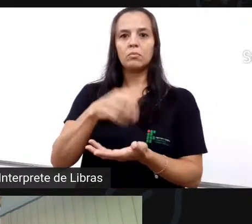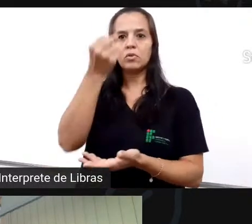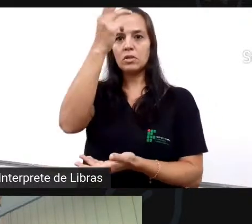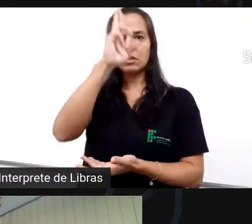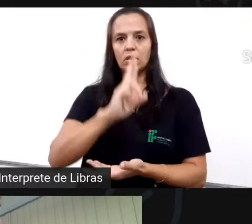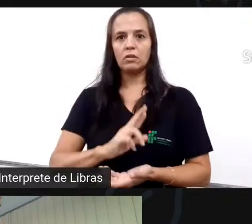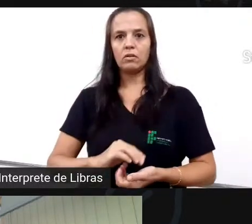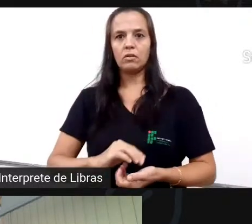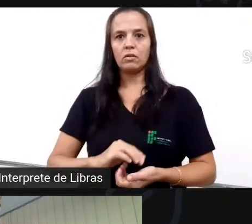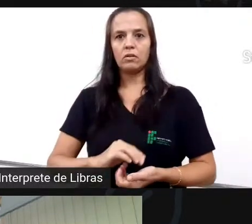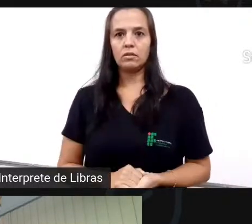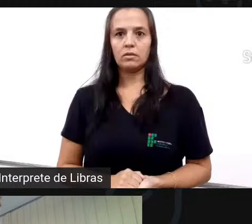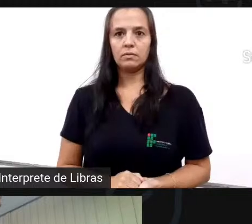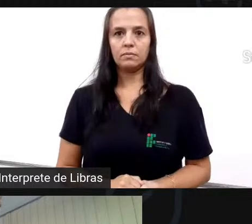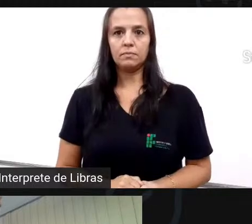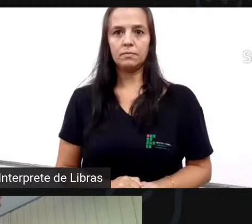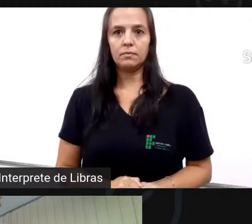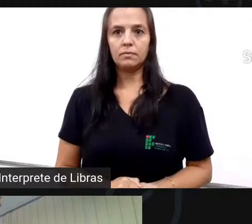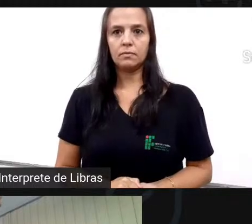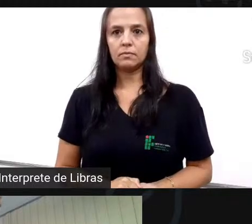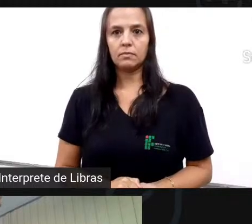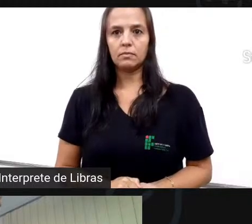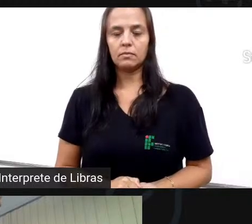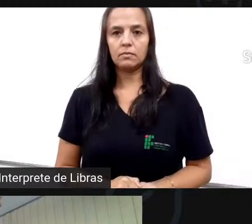Campus Santa Rosa.